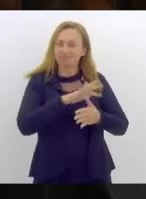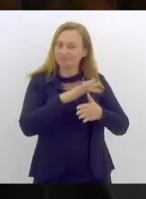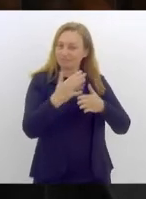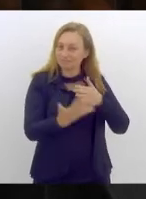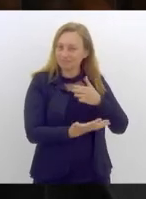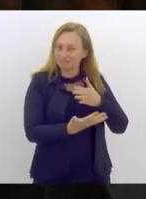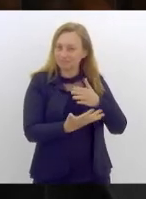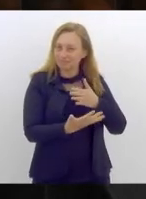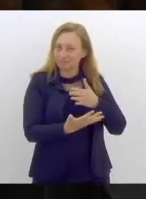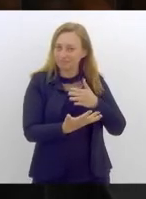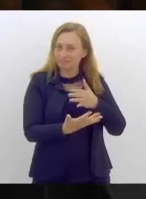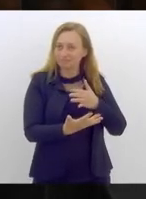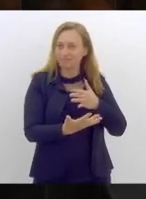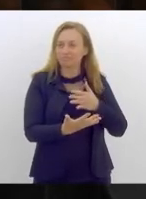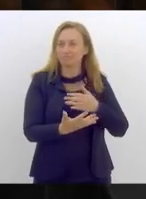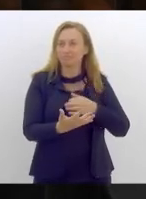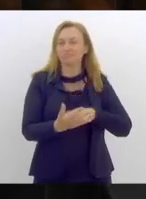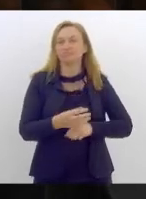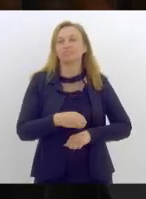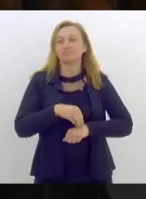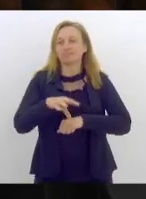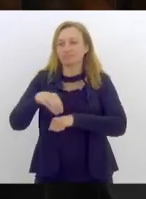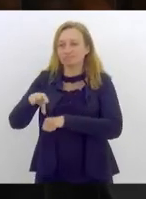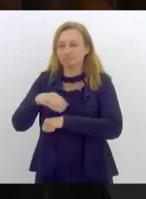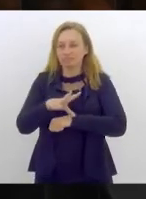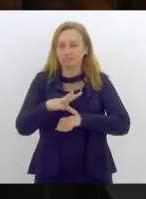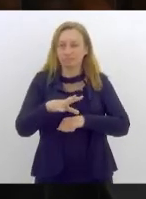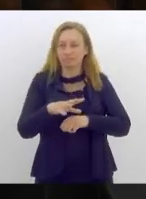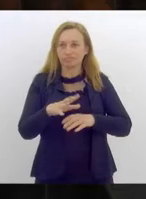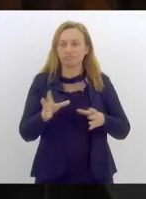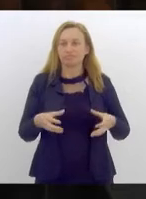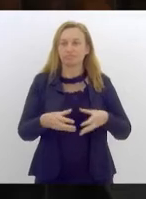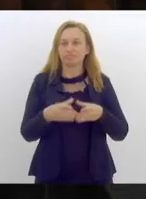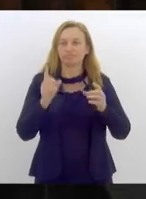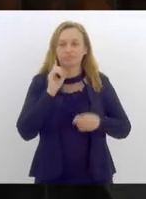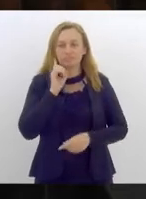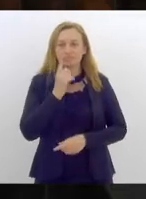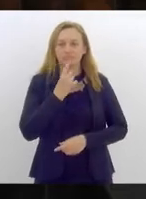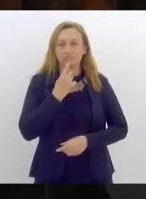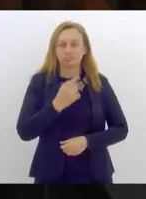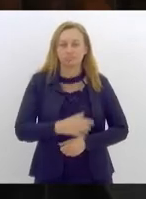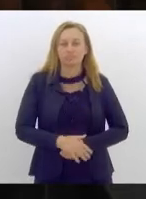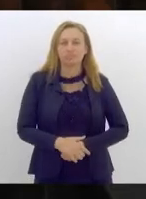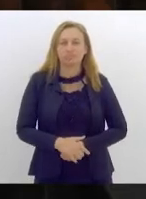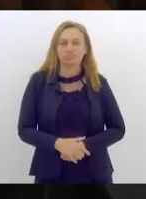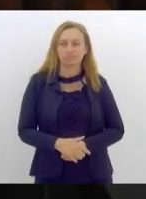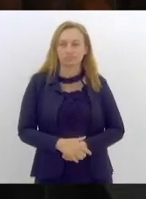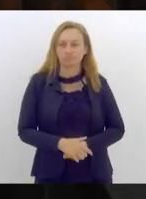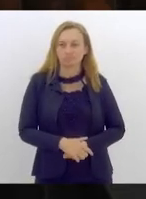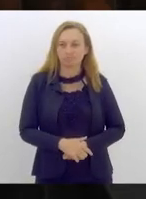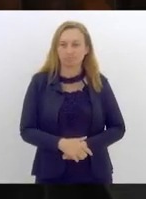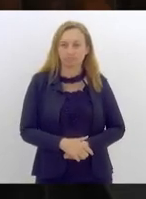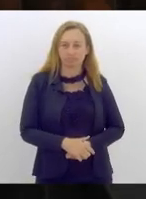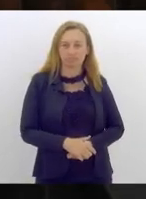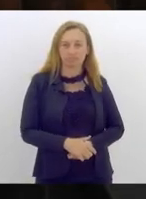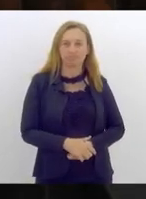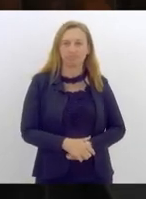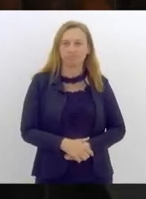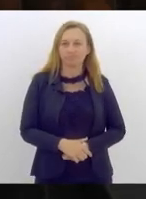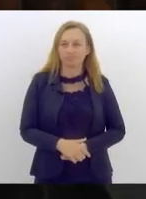linguagem de libras que leva a nossa voz aos deficientes